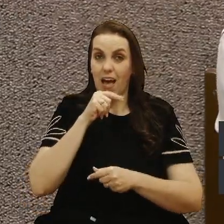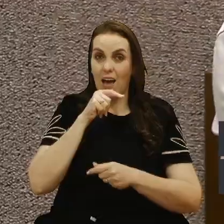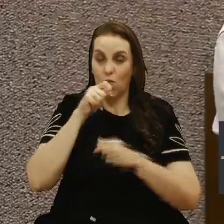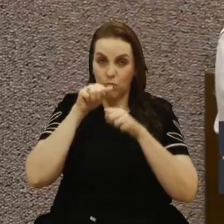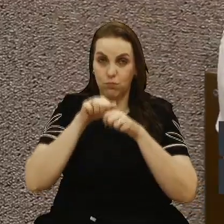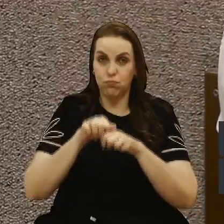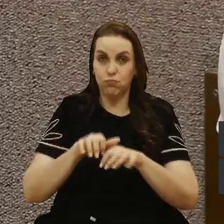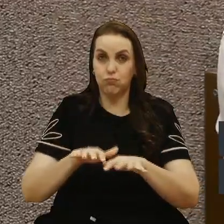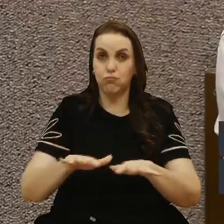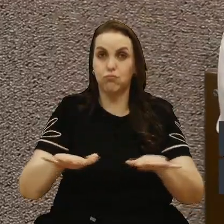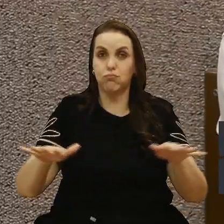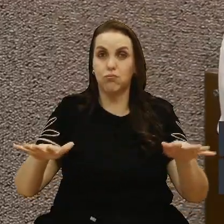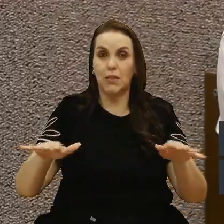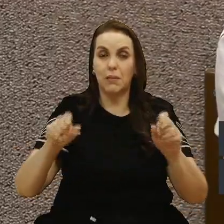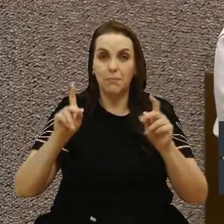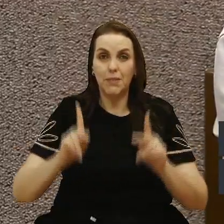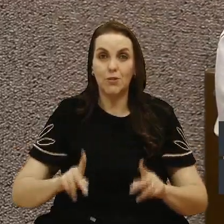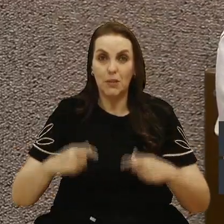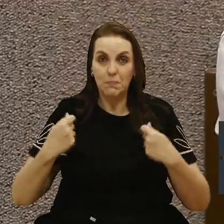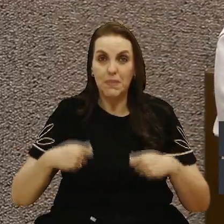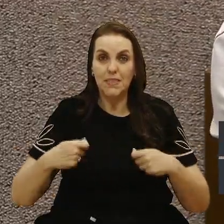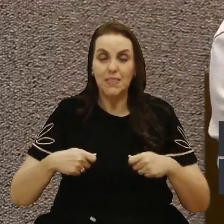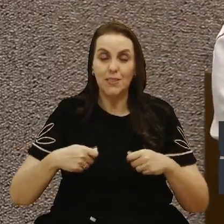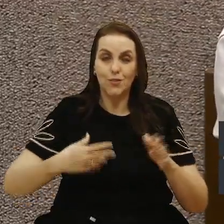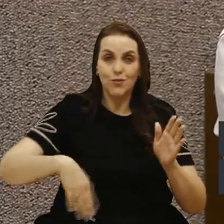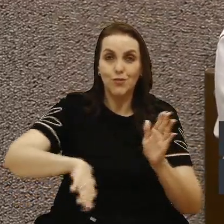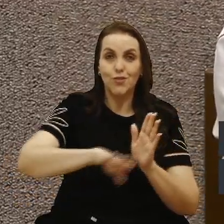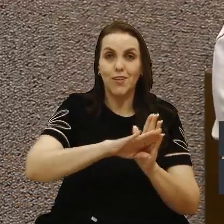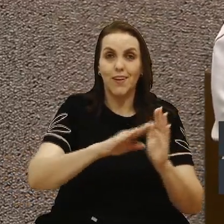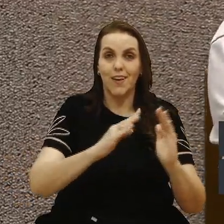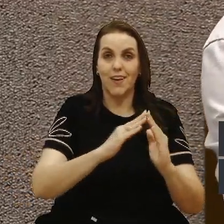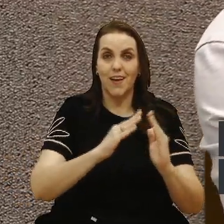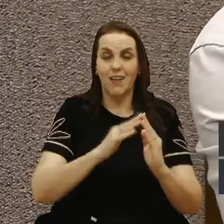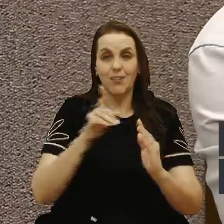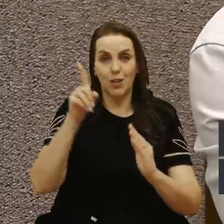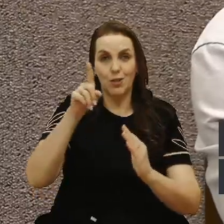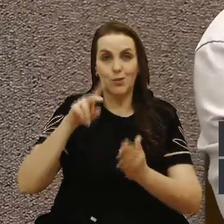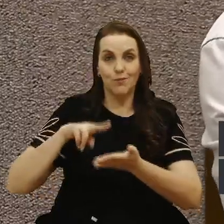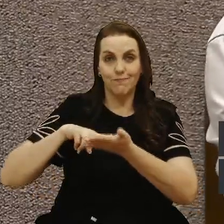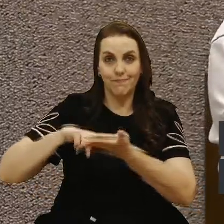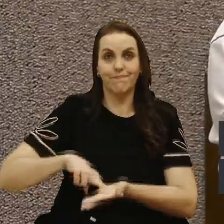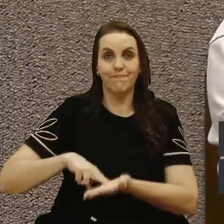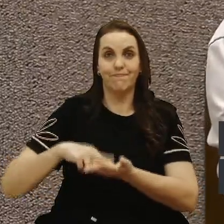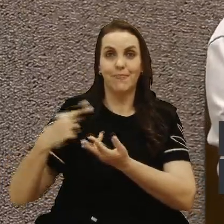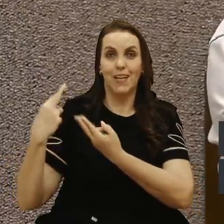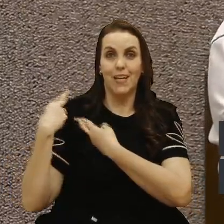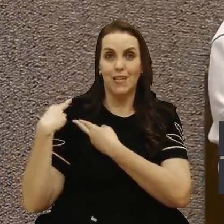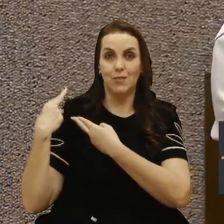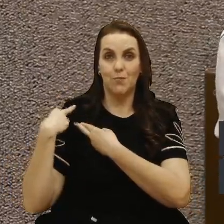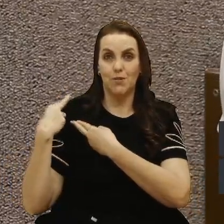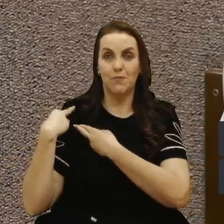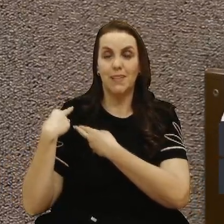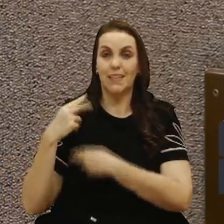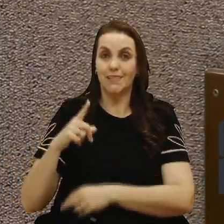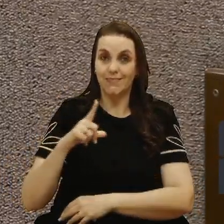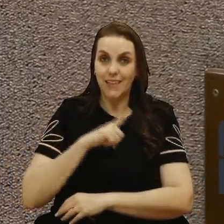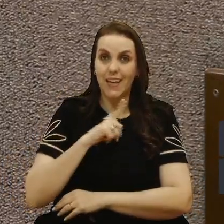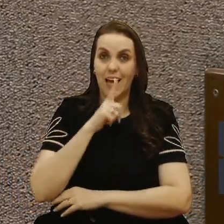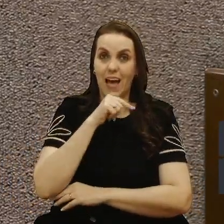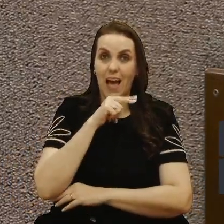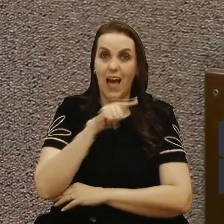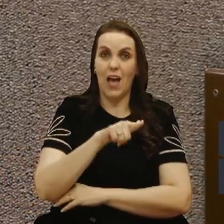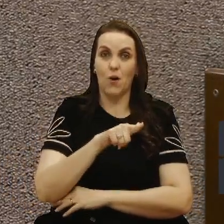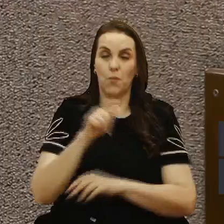que as pessoas que precisam tenham água em casa, e o senhor agora assume a responsabilidade de ter essa água para poder